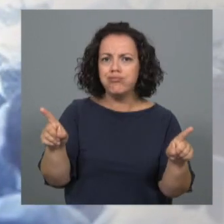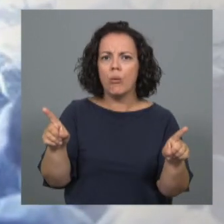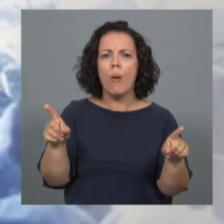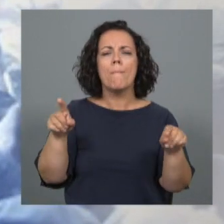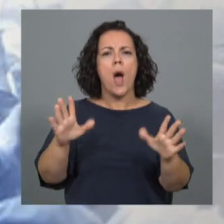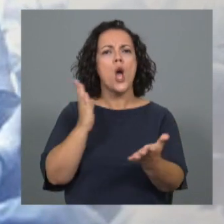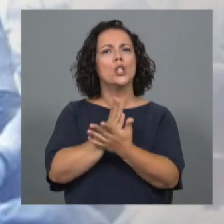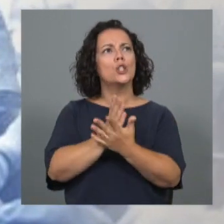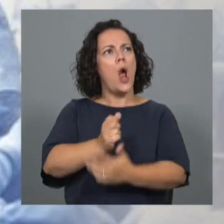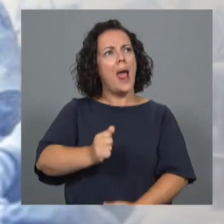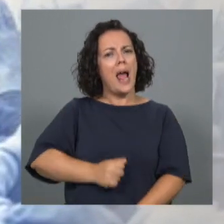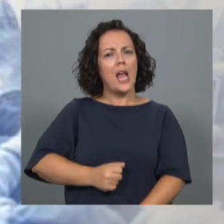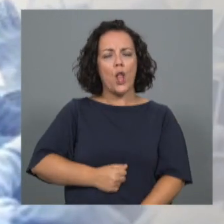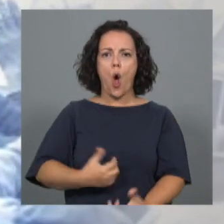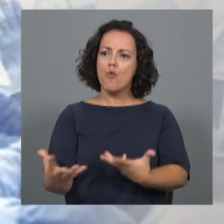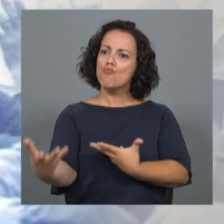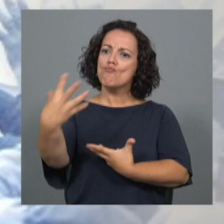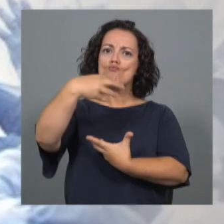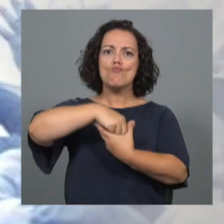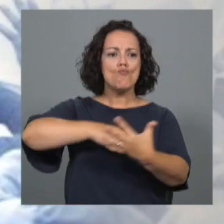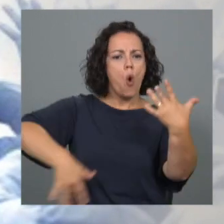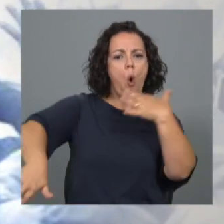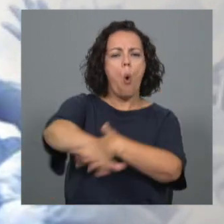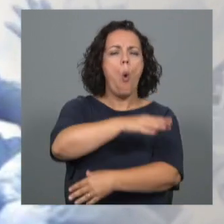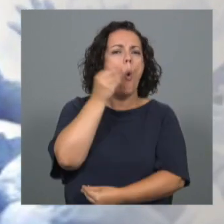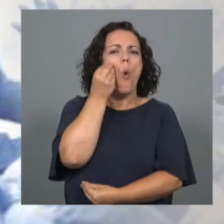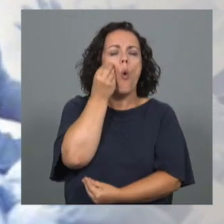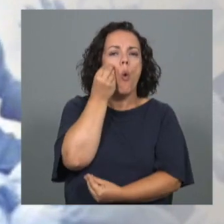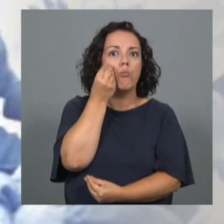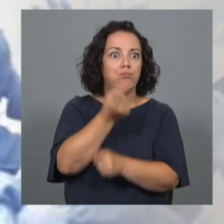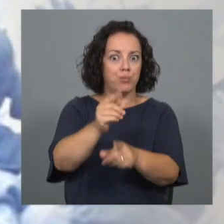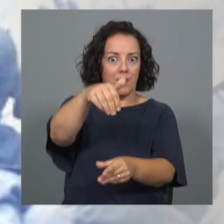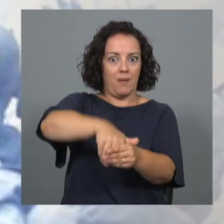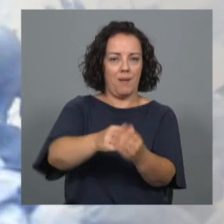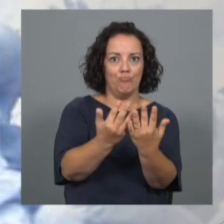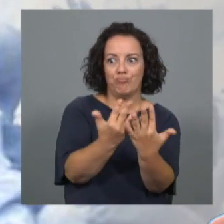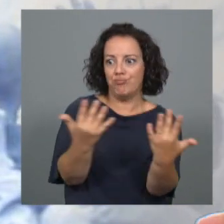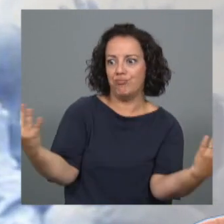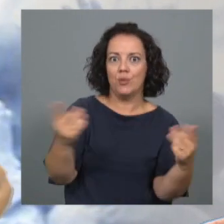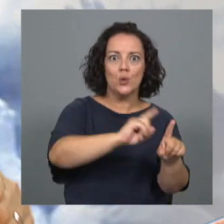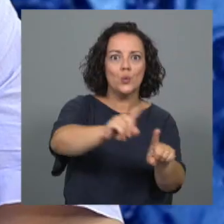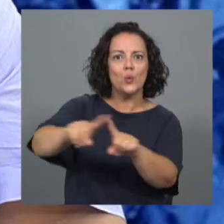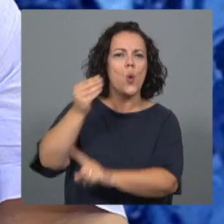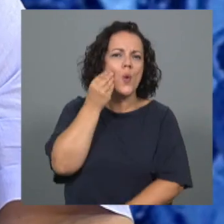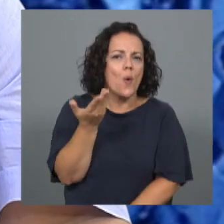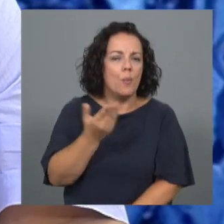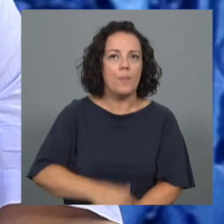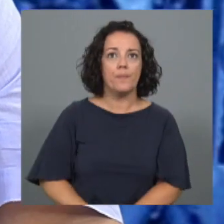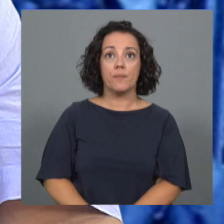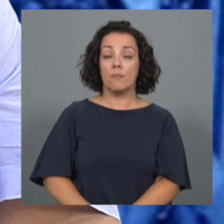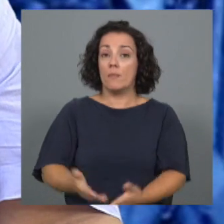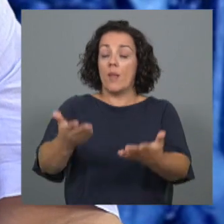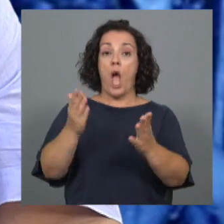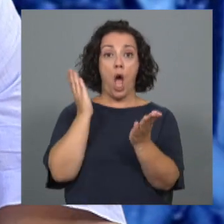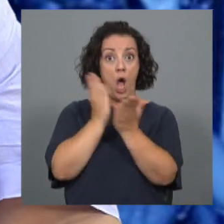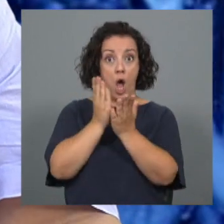escola católica trabalha esta pluralidade, esta diversidade? As escolas traduzem